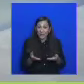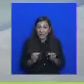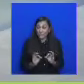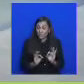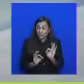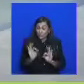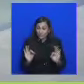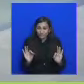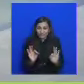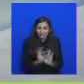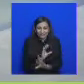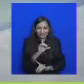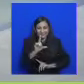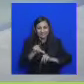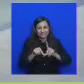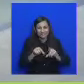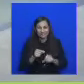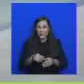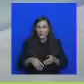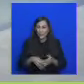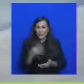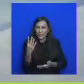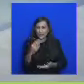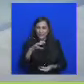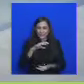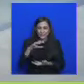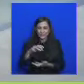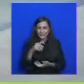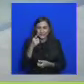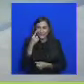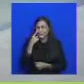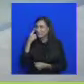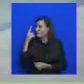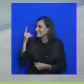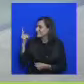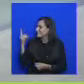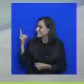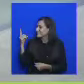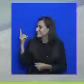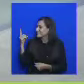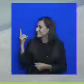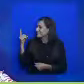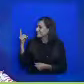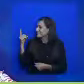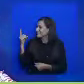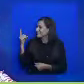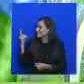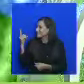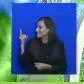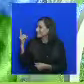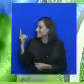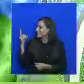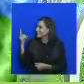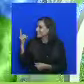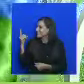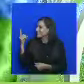está tudo preparado para o nosso sorteio. Quarto globo, bolas posicionadas.